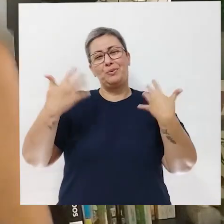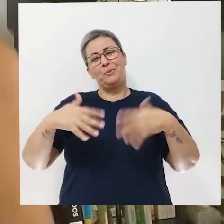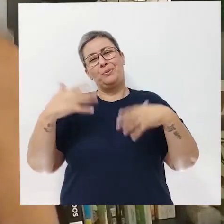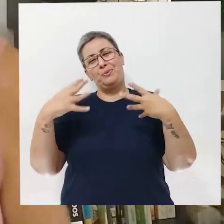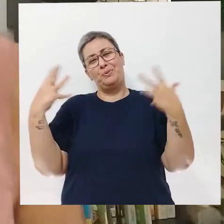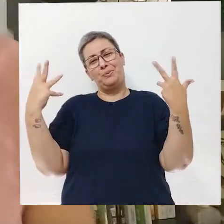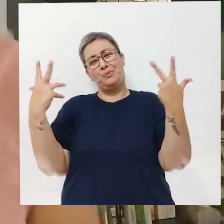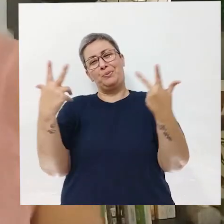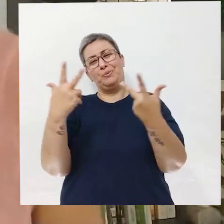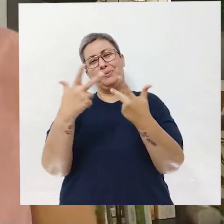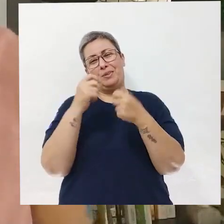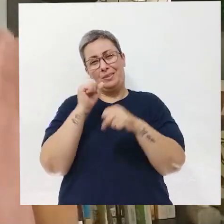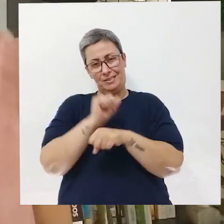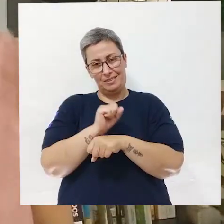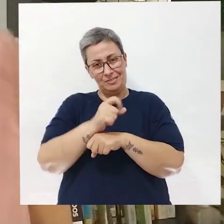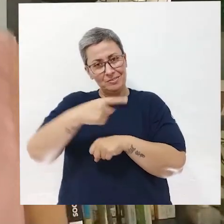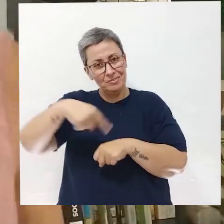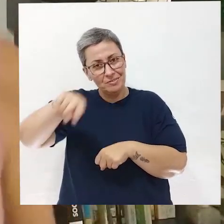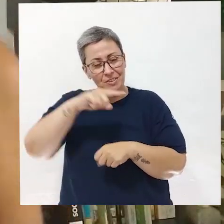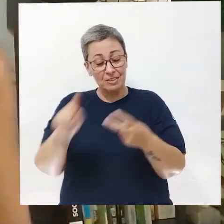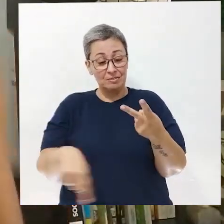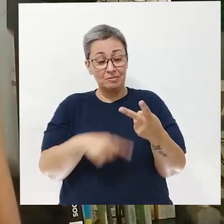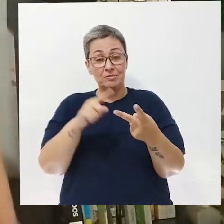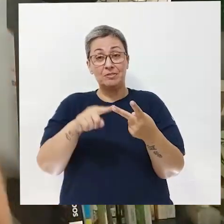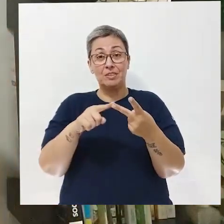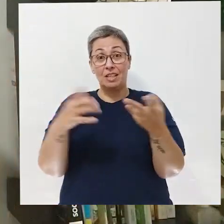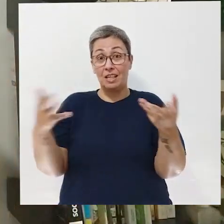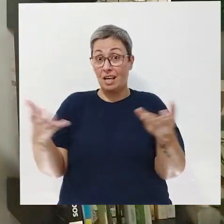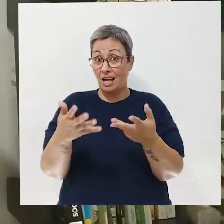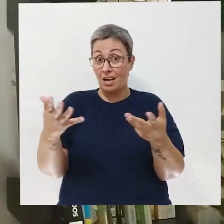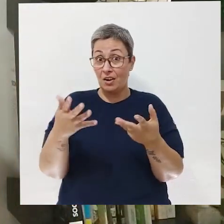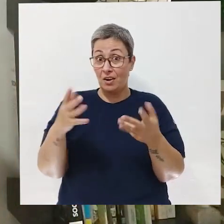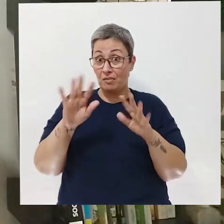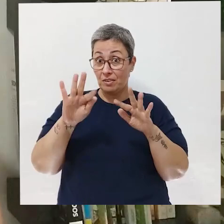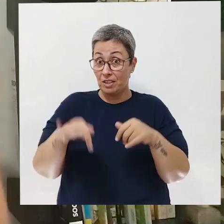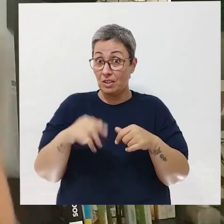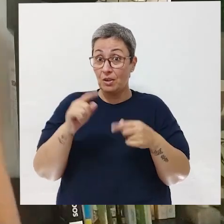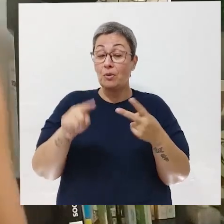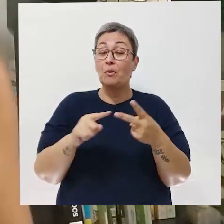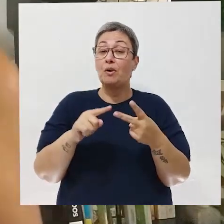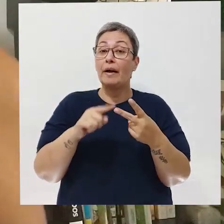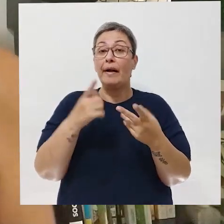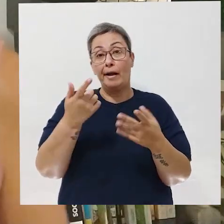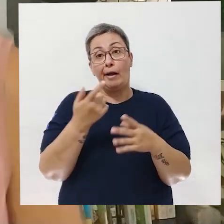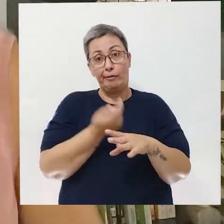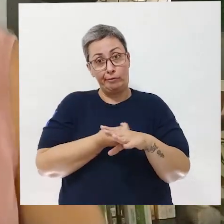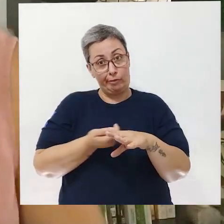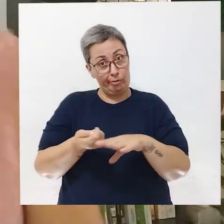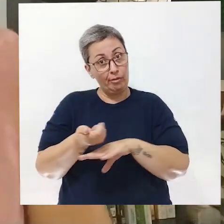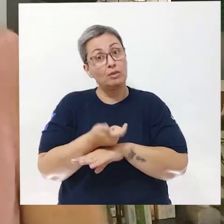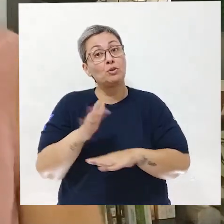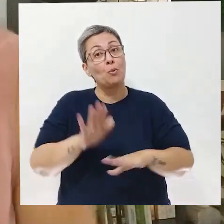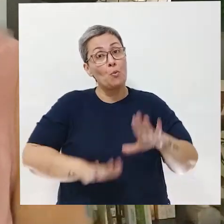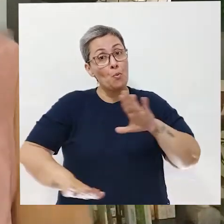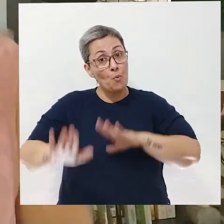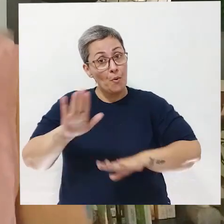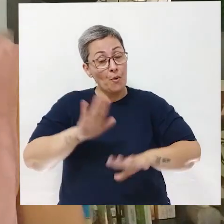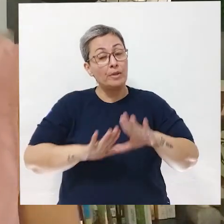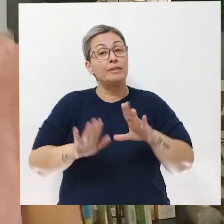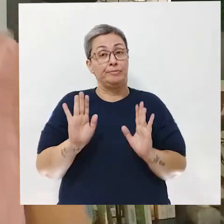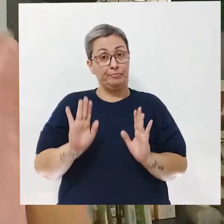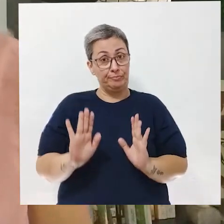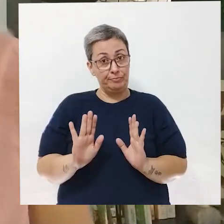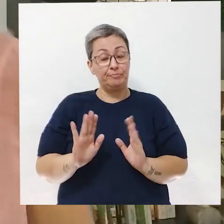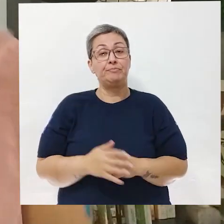aí pra te esperar. E a segunda, que a gente falou agora no finalzinho, né, em relação a isso, são as fake news. Então, cuidado com as fake